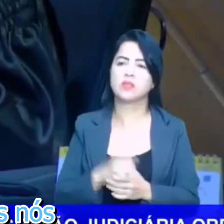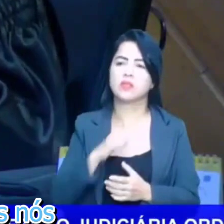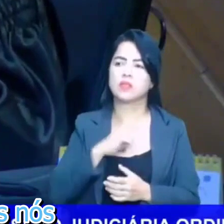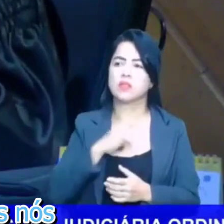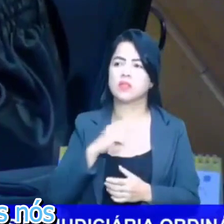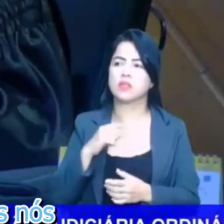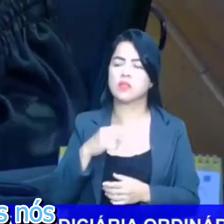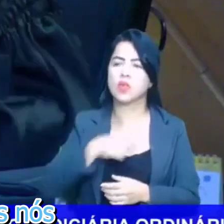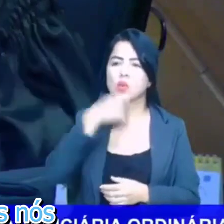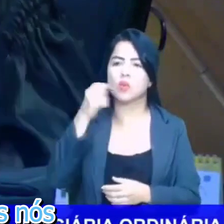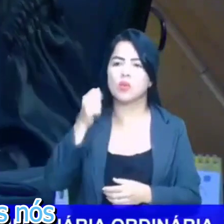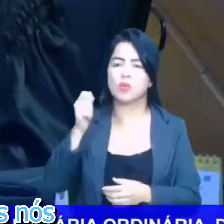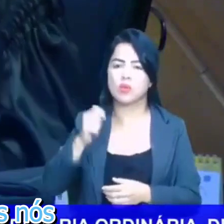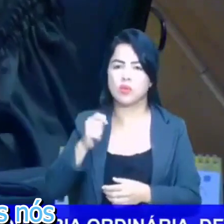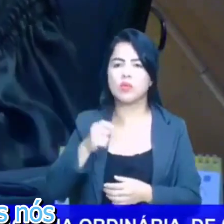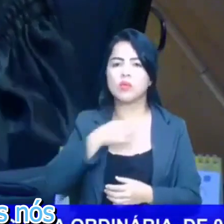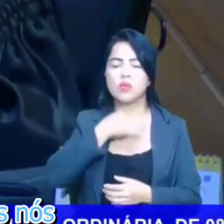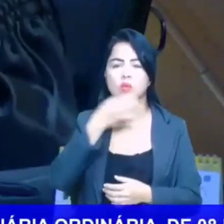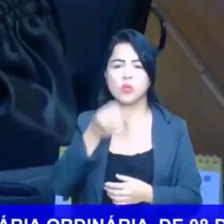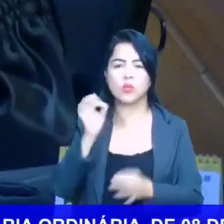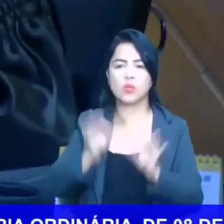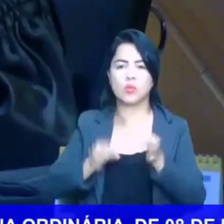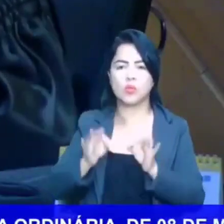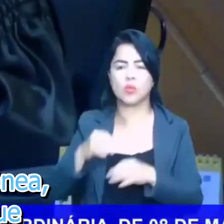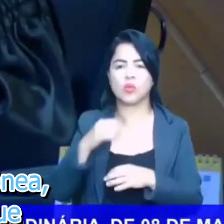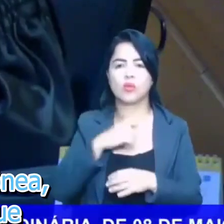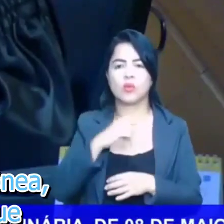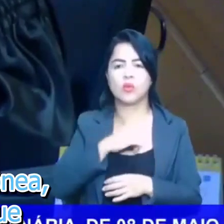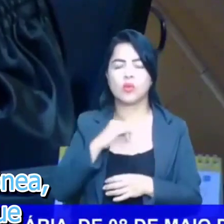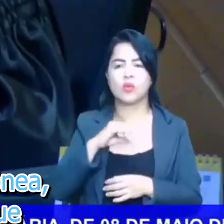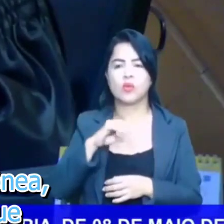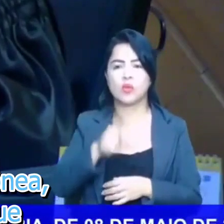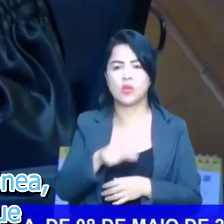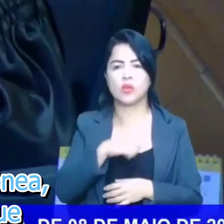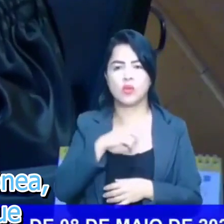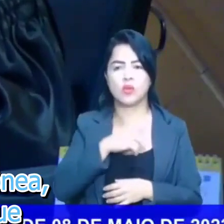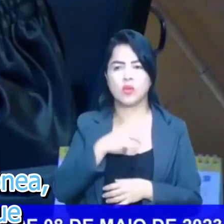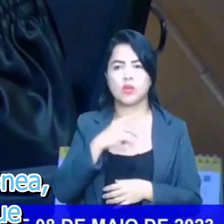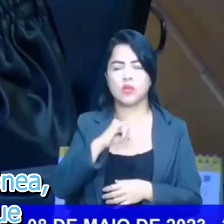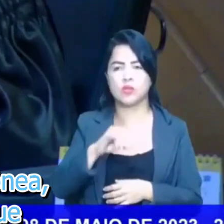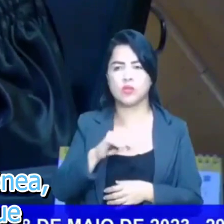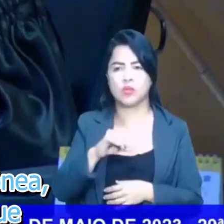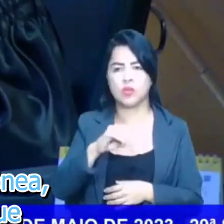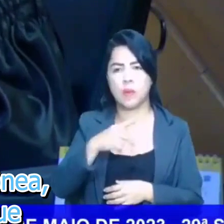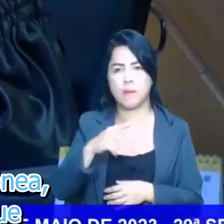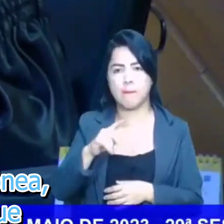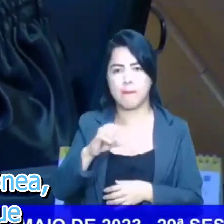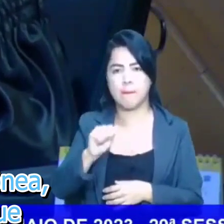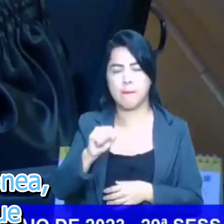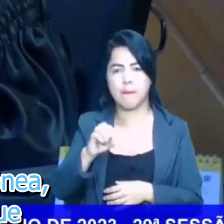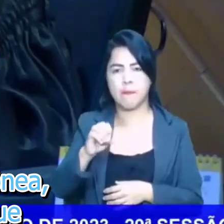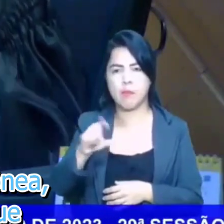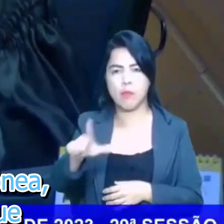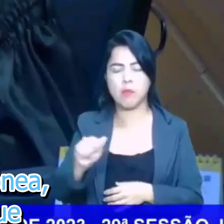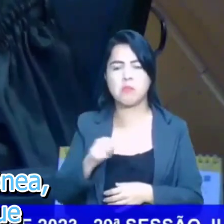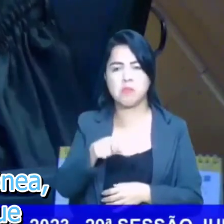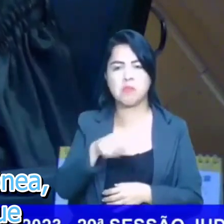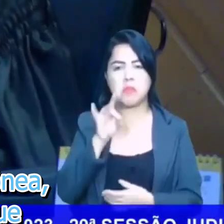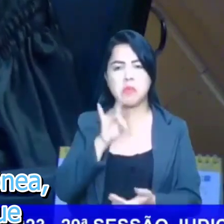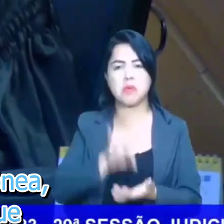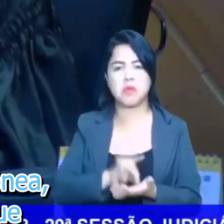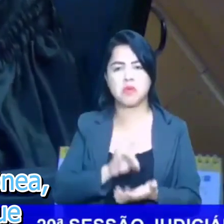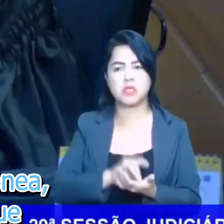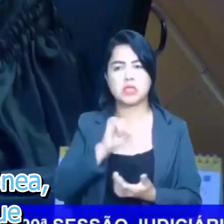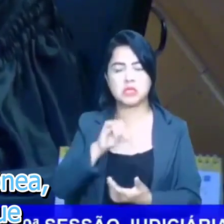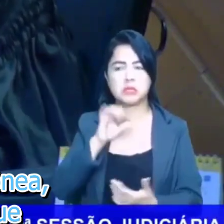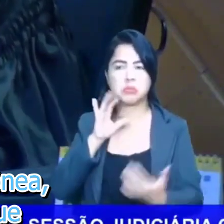doutora Paola Julien, que todos nós conhecemos e reconhecemos como uma magistrada idônea, que, se ela se deparasse com